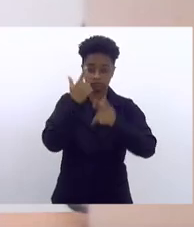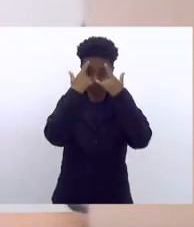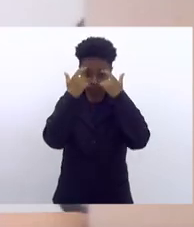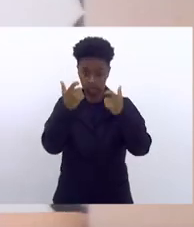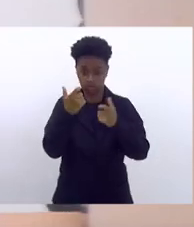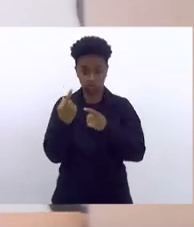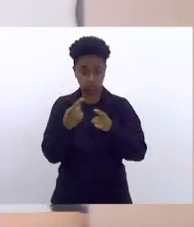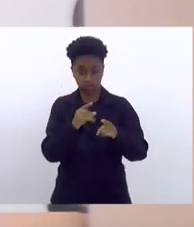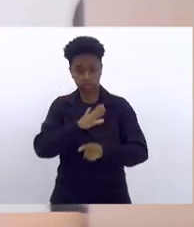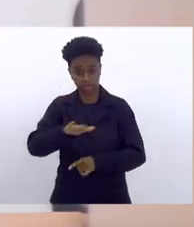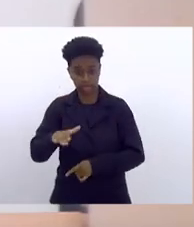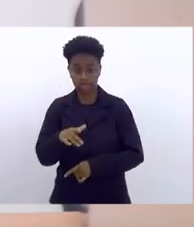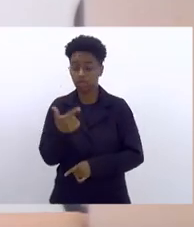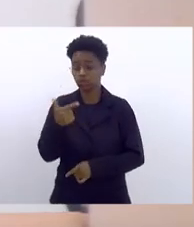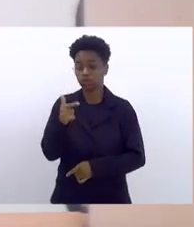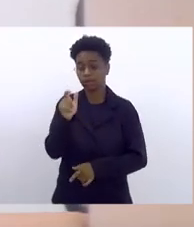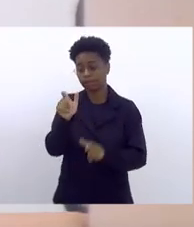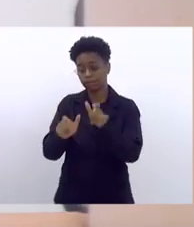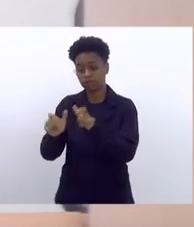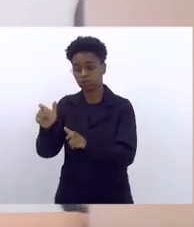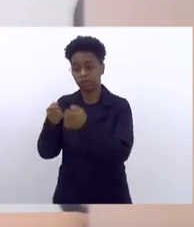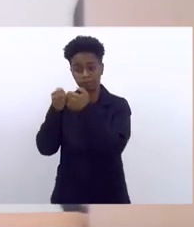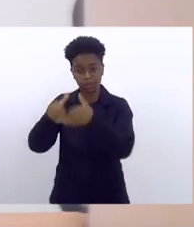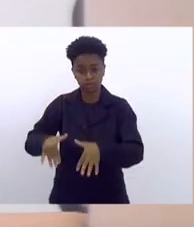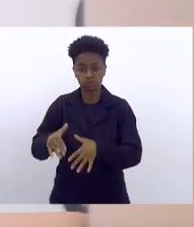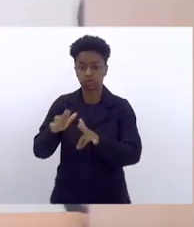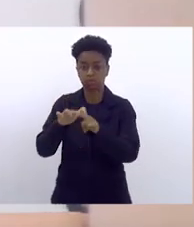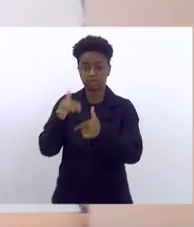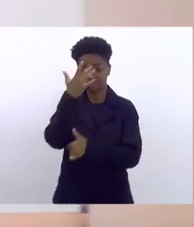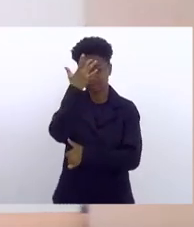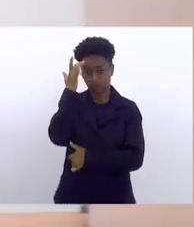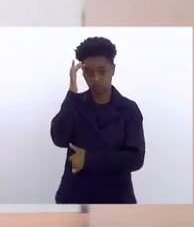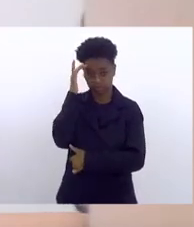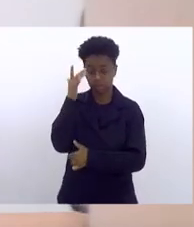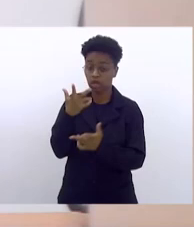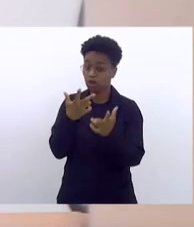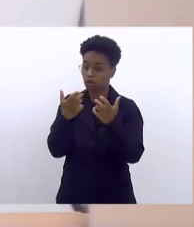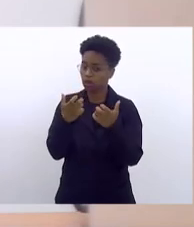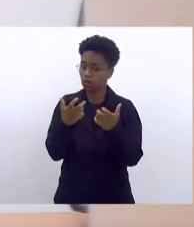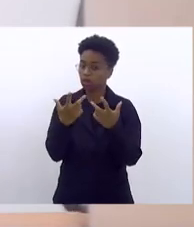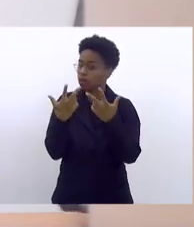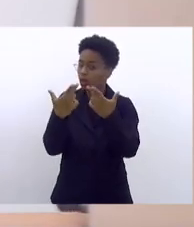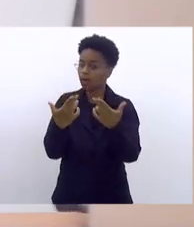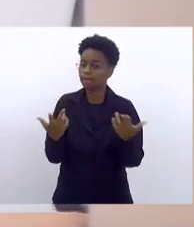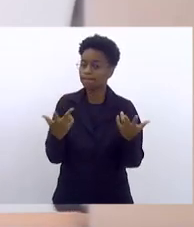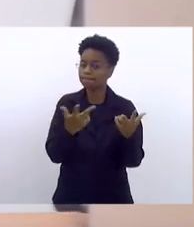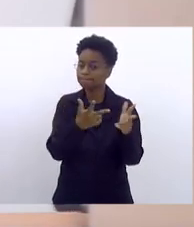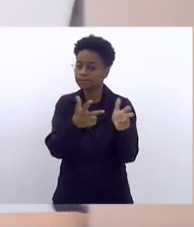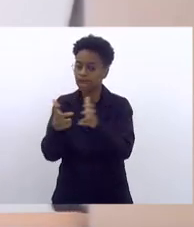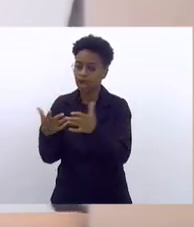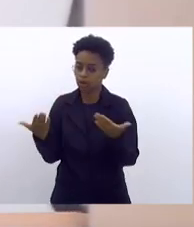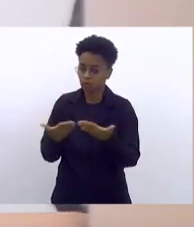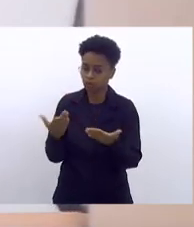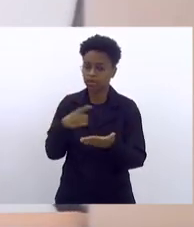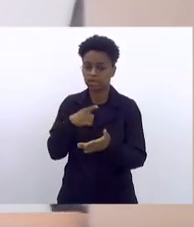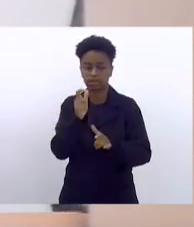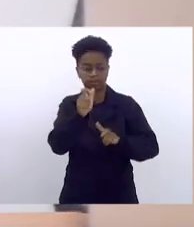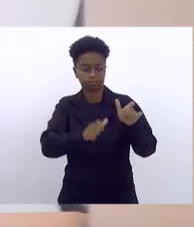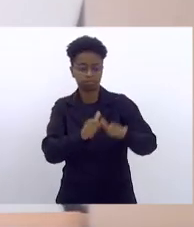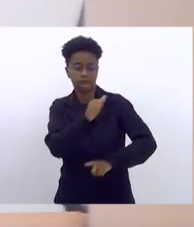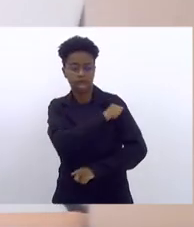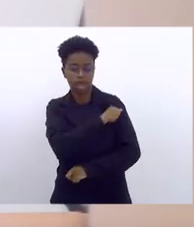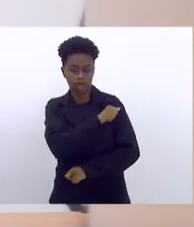afetados com a saúde mental prejudicada como a gente tem visto que cada aluno que comete tem cometido